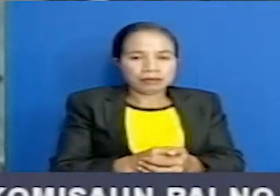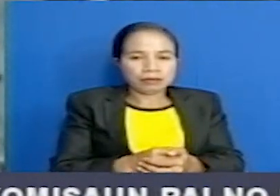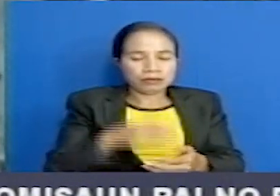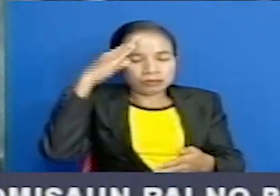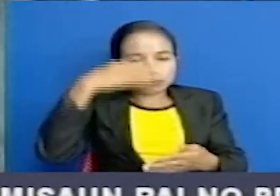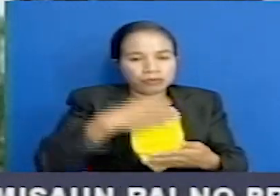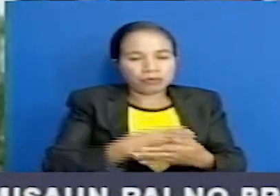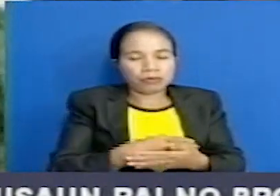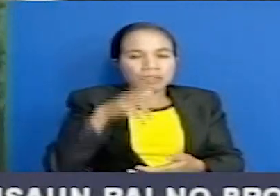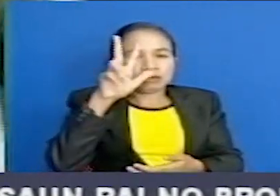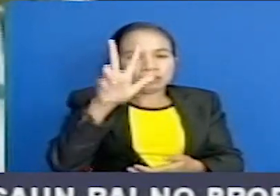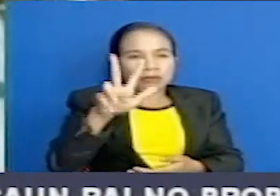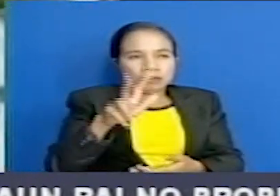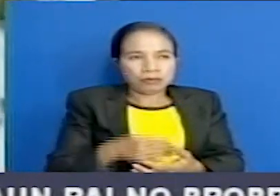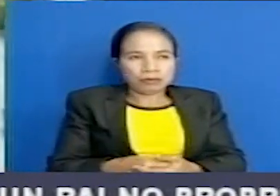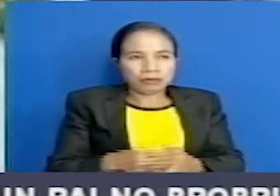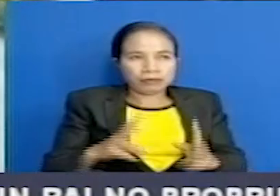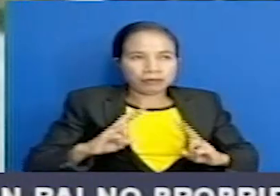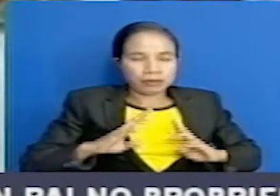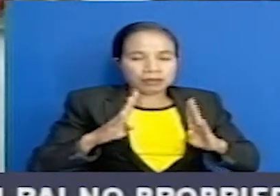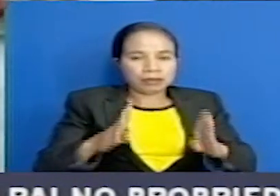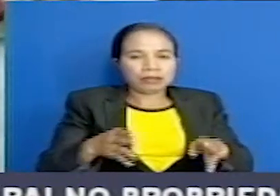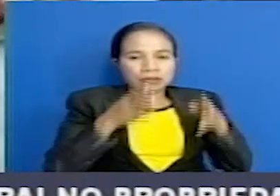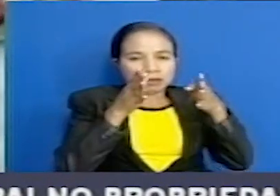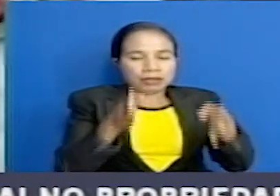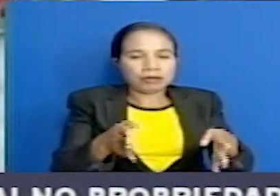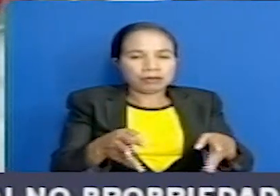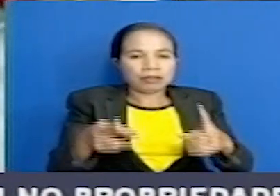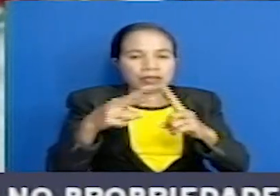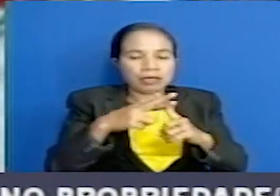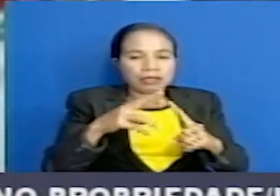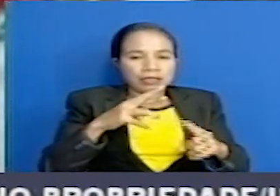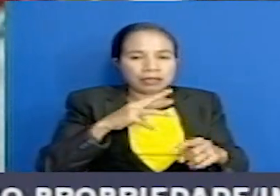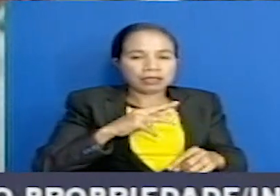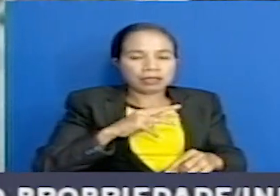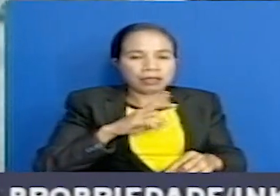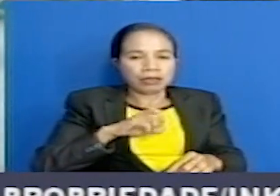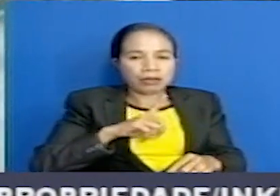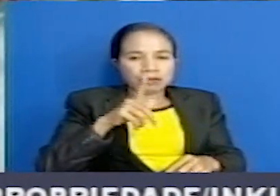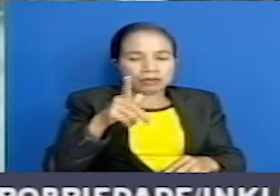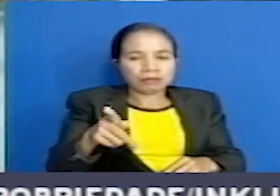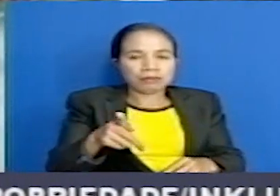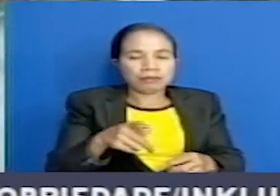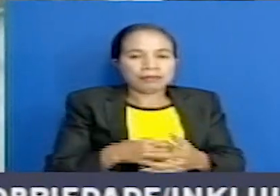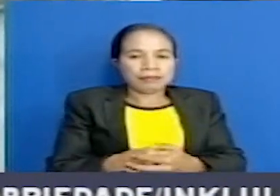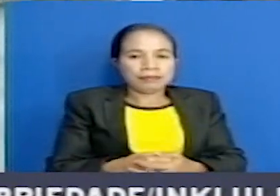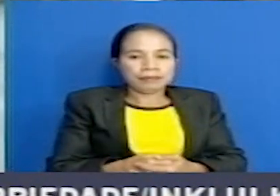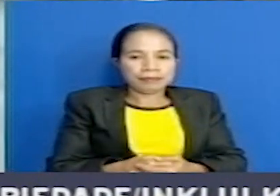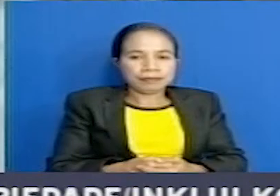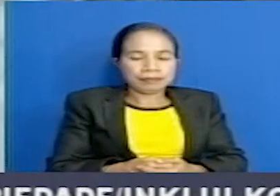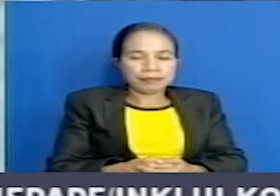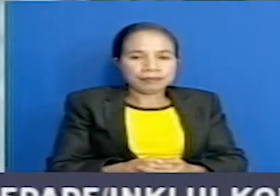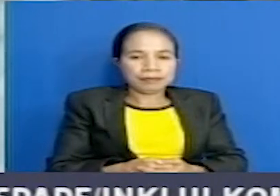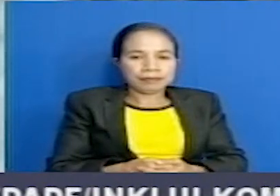no oan na intolo. Saudoso, halotona e a Jardim dos Heróis da Pátria, Município Lautem, quinta-feira,